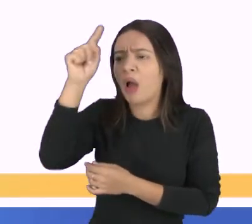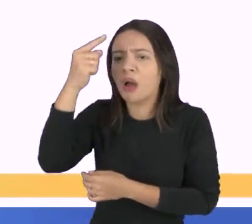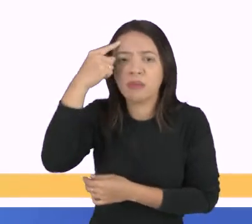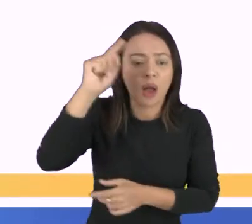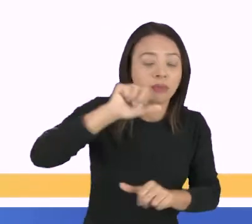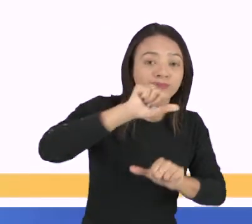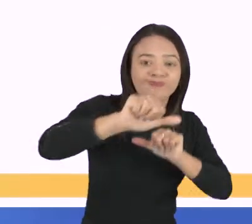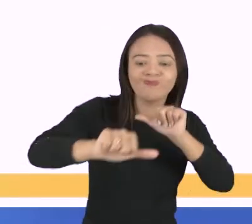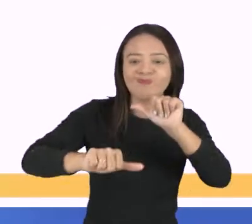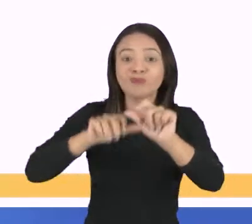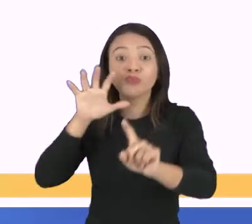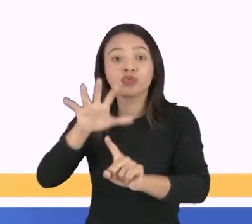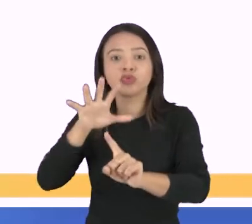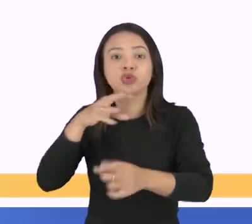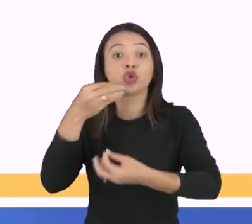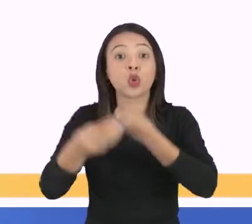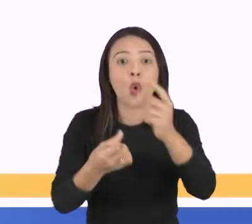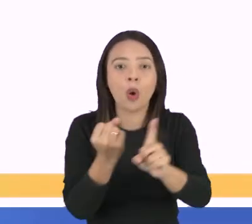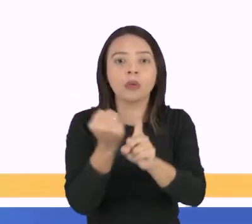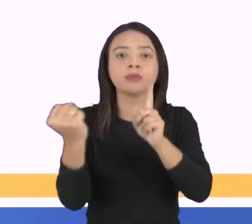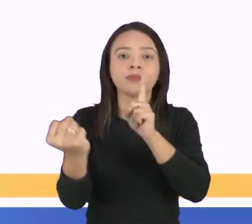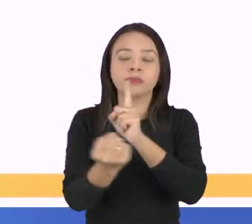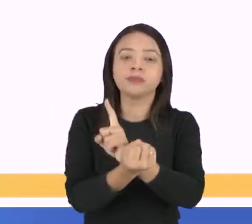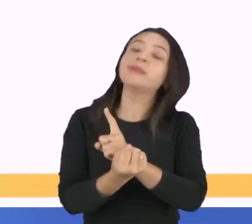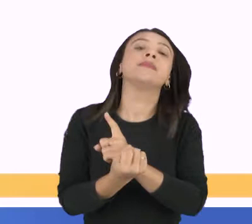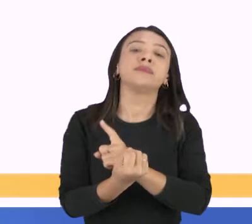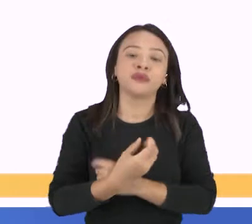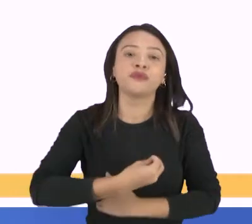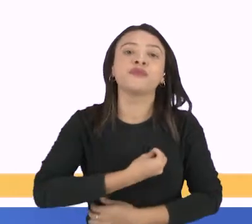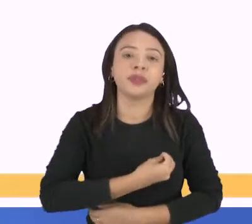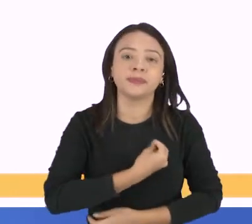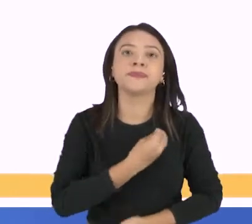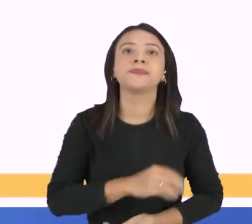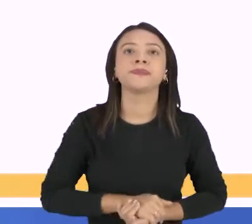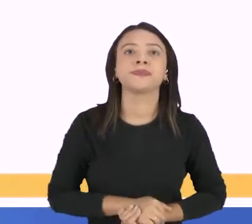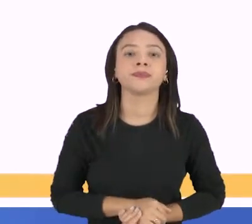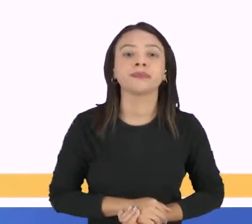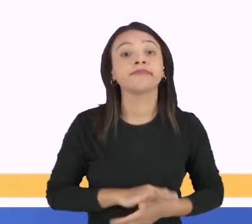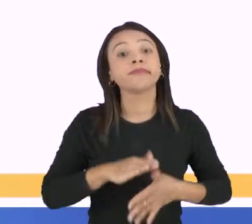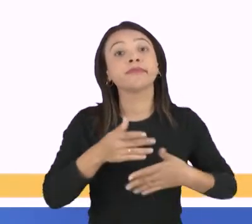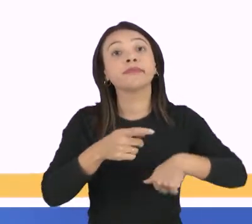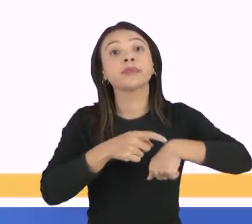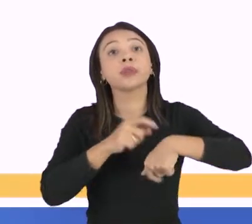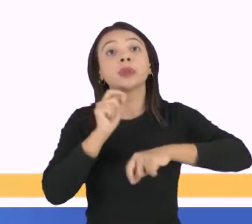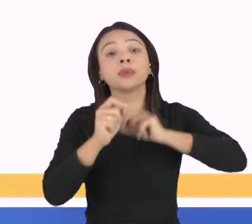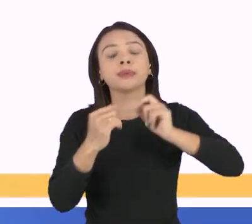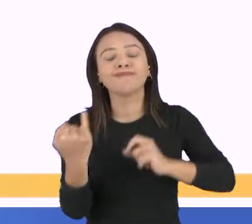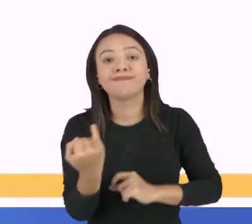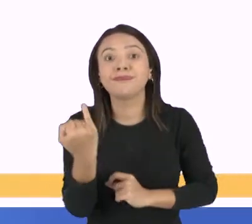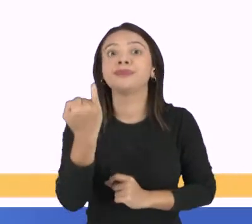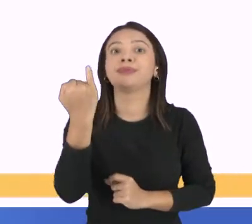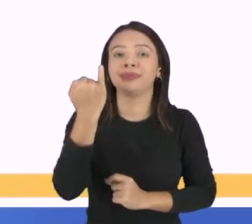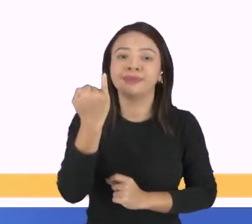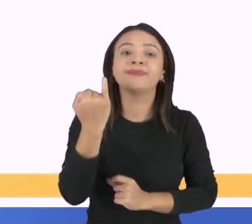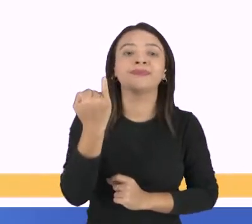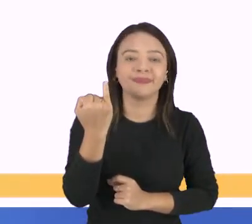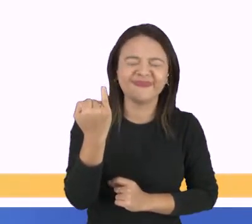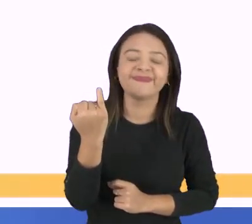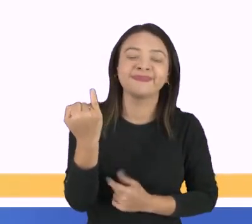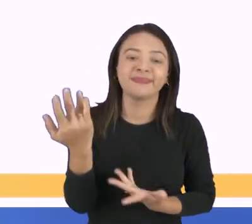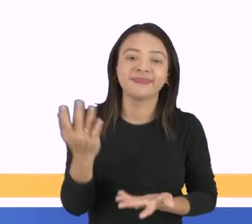mudanças no modo da sociedade se comportar. O tempo se tornou valioso.